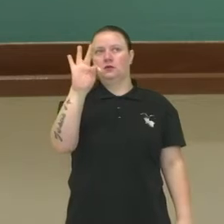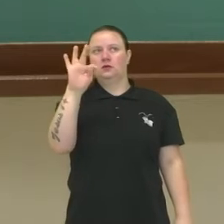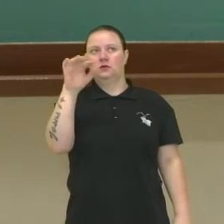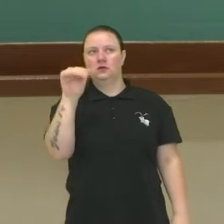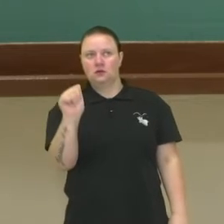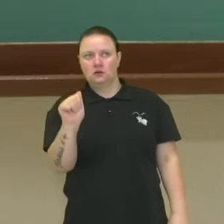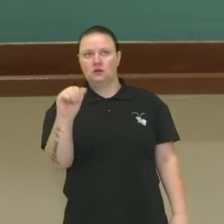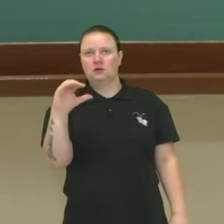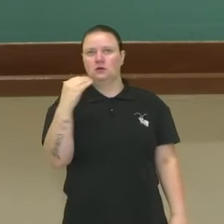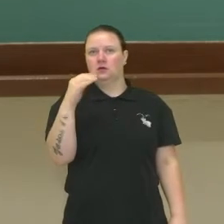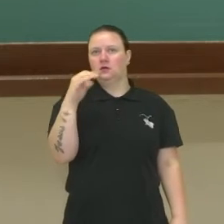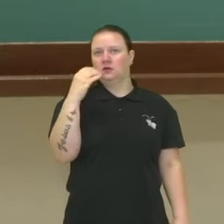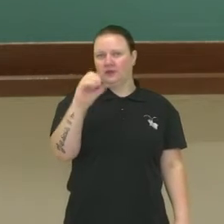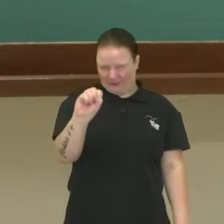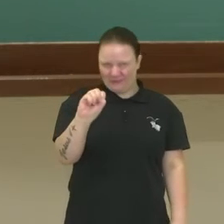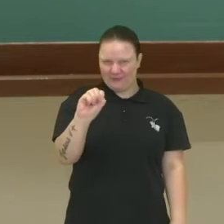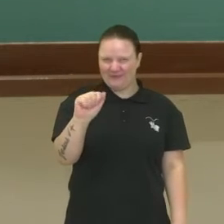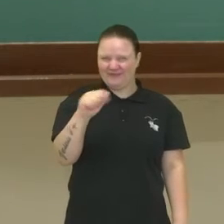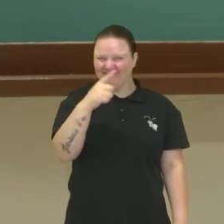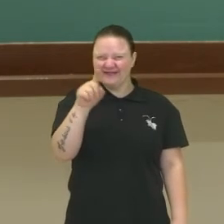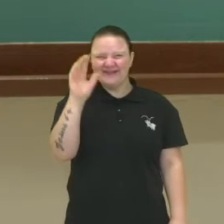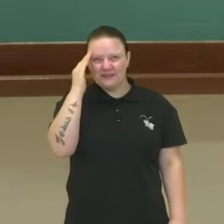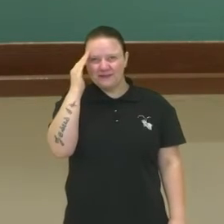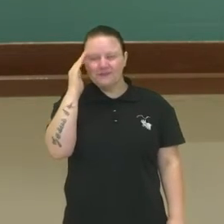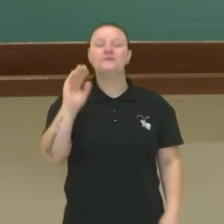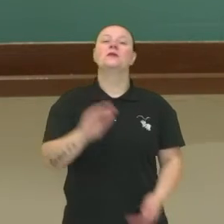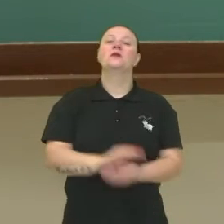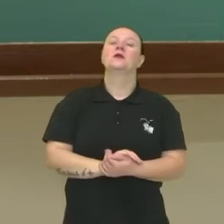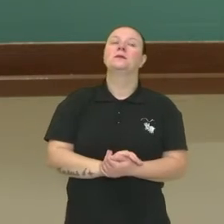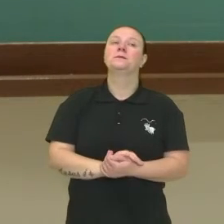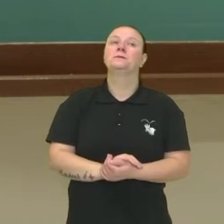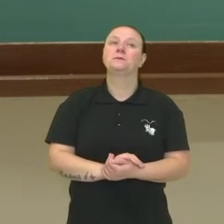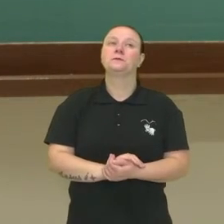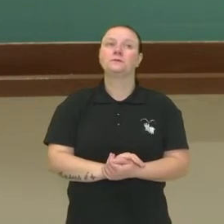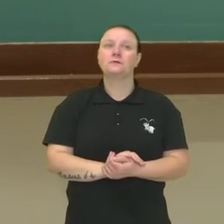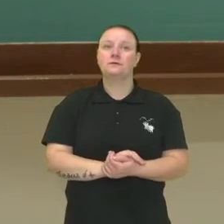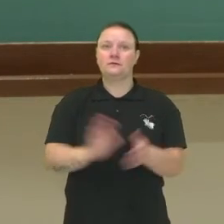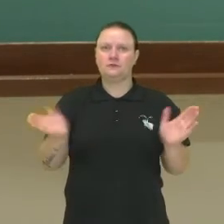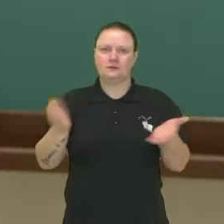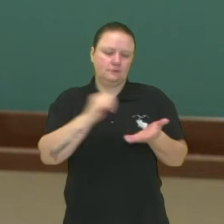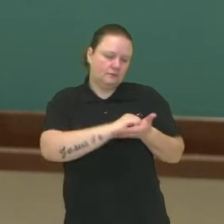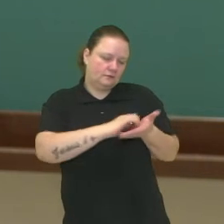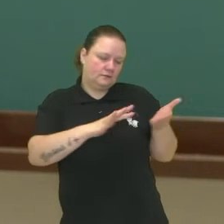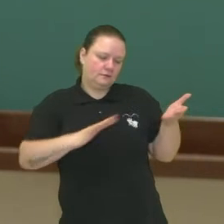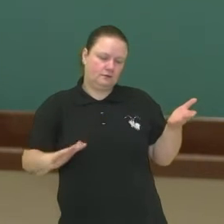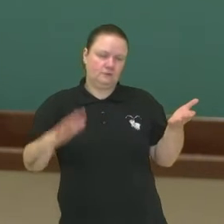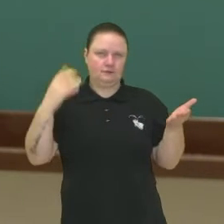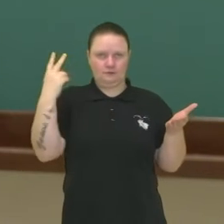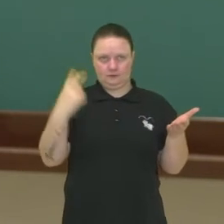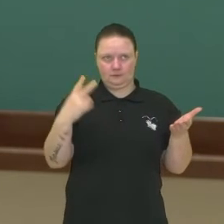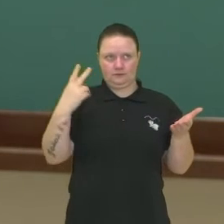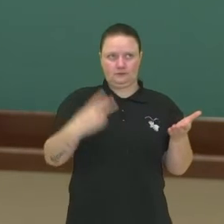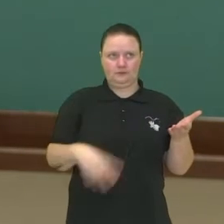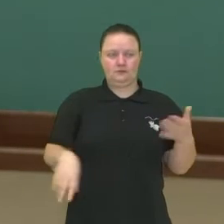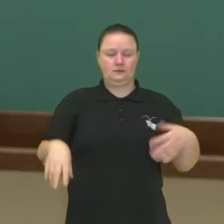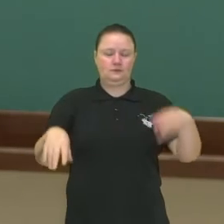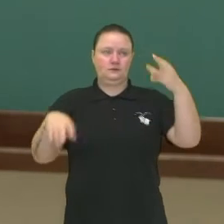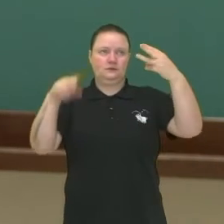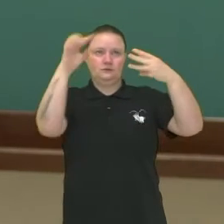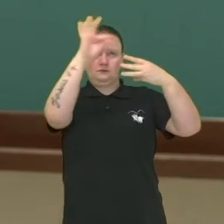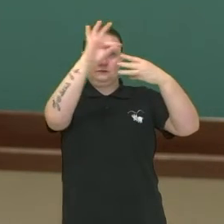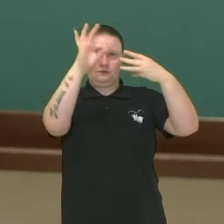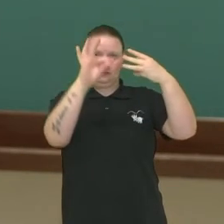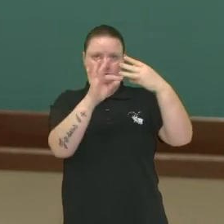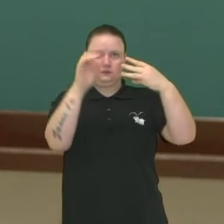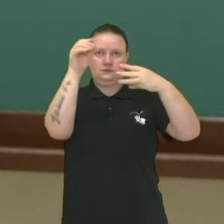no sentido conotativo. Então, a atividade 2 tem 3 proposições, ó,